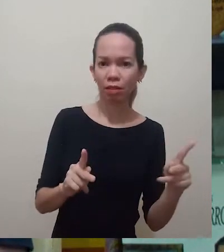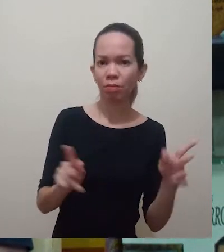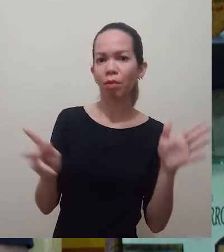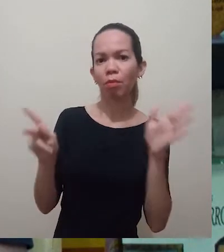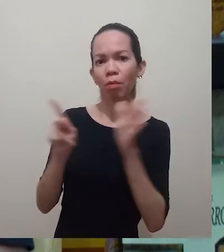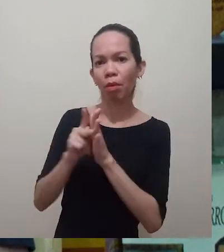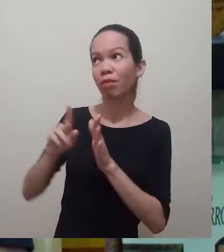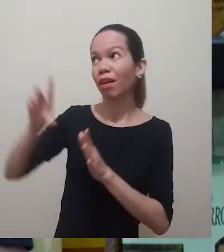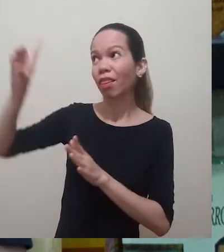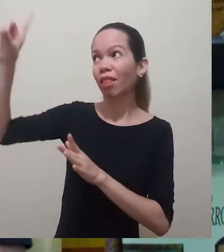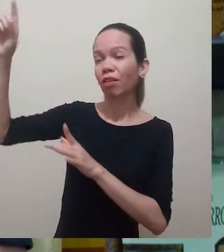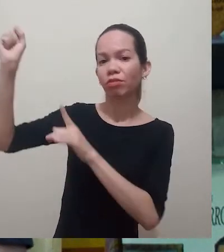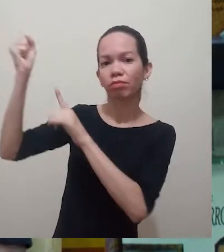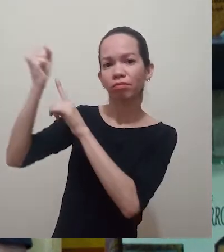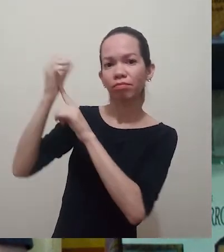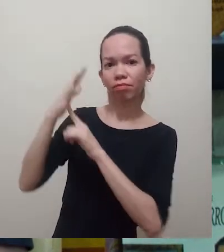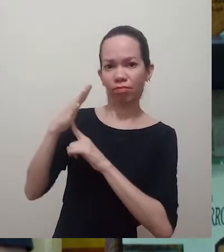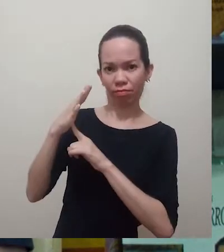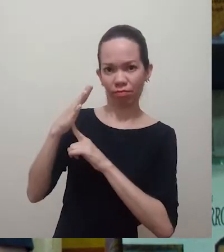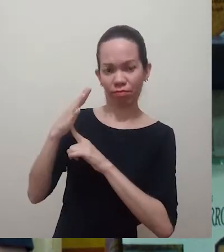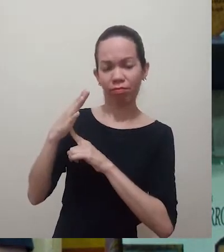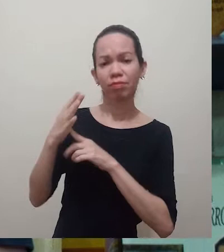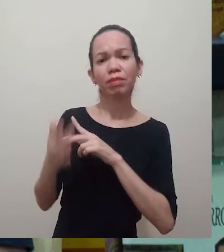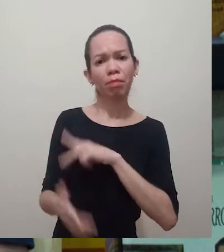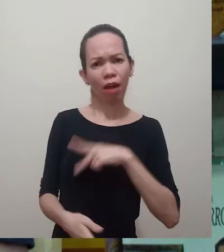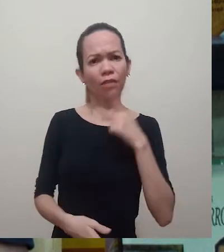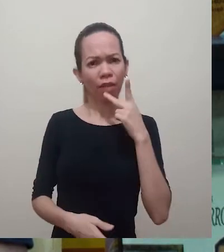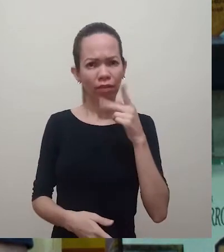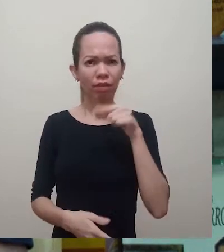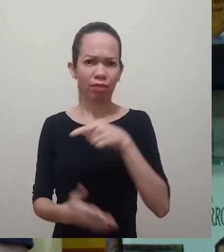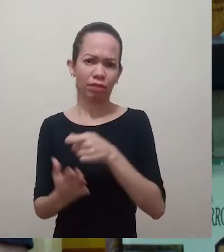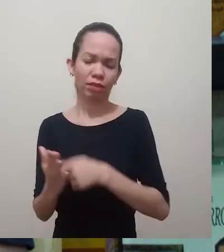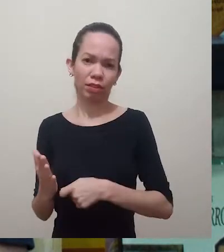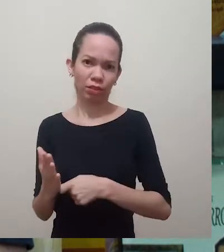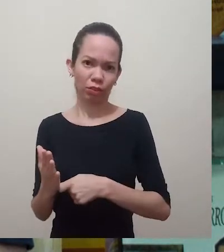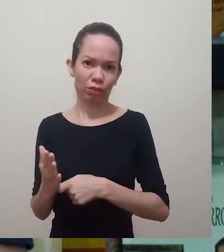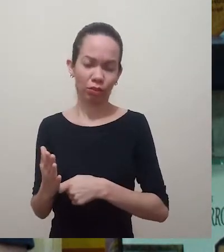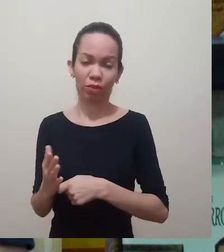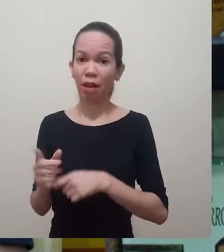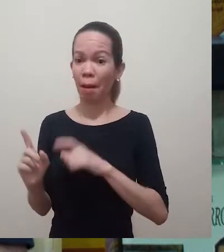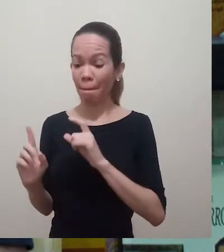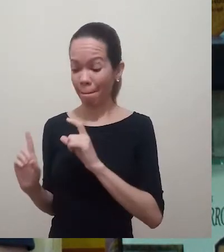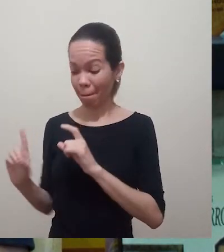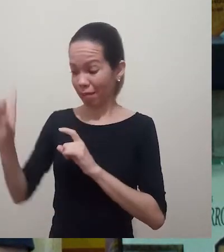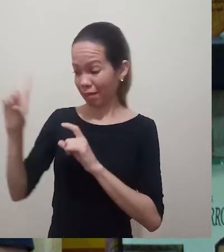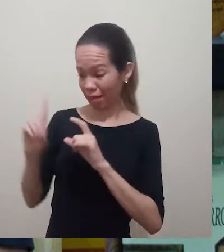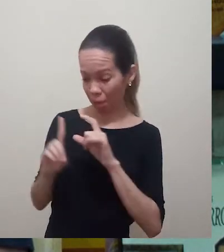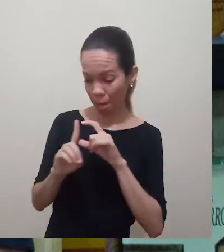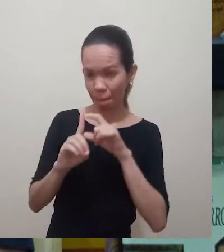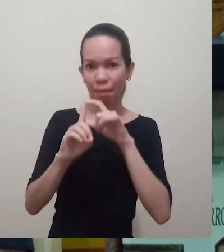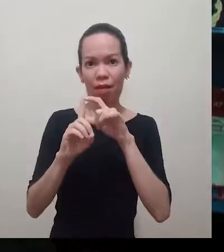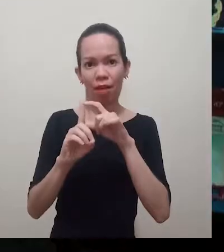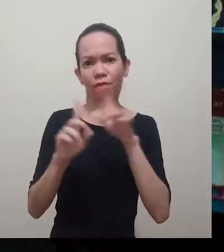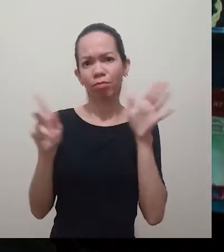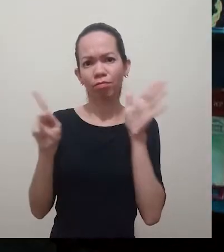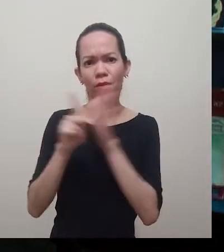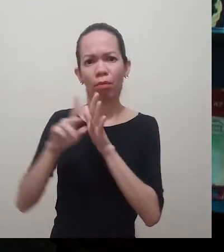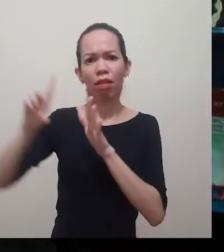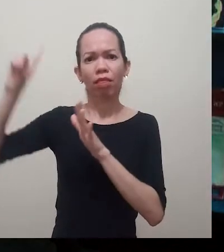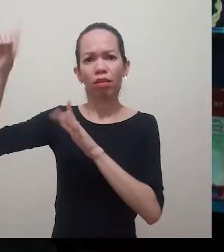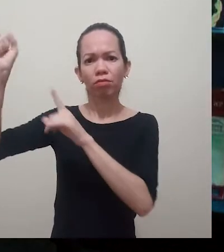paulo vai exatamente abordar esse primeiro tópico aqui nesse texto a palavra de deus ela é inspirada por deus